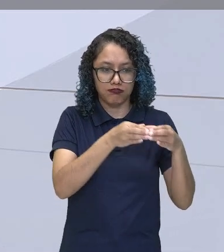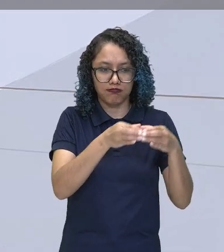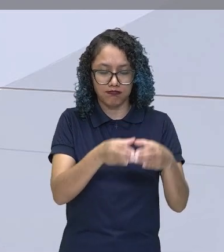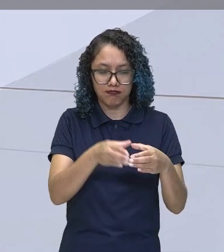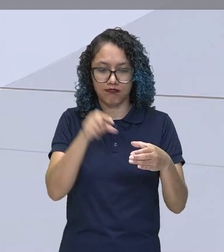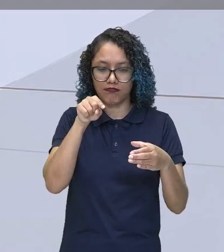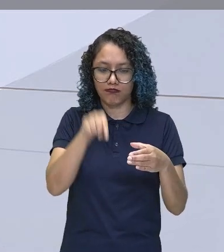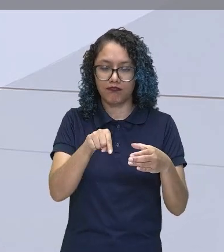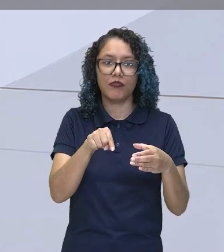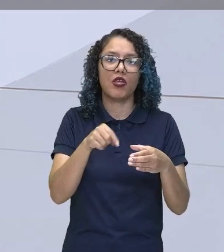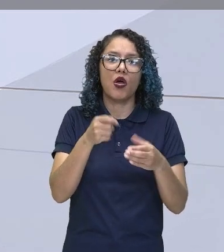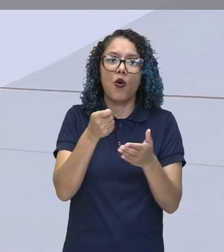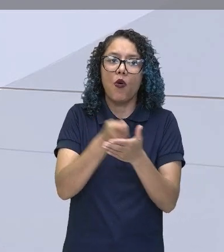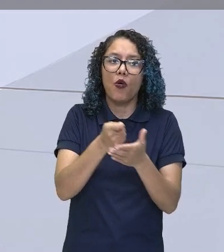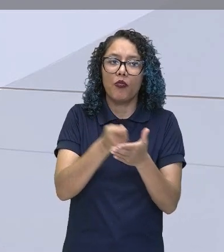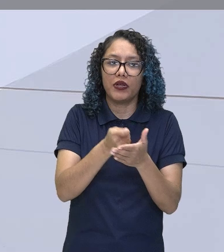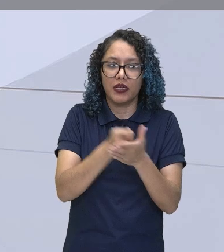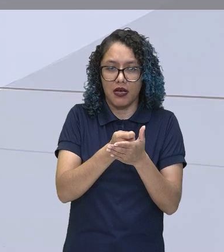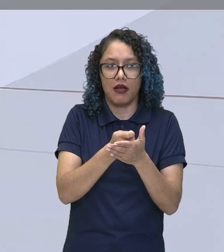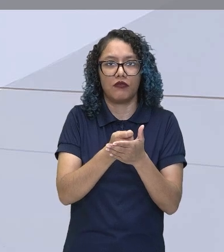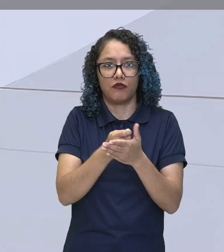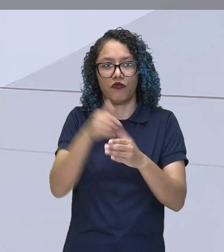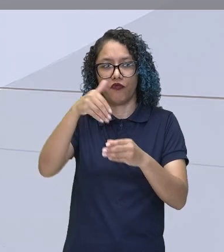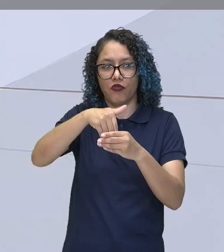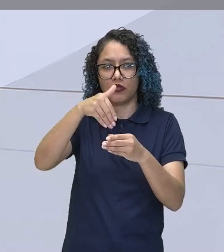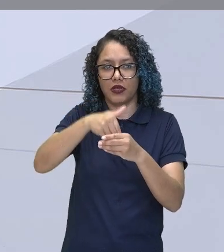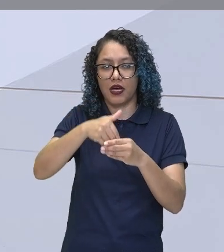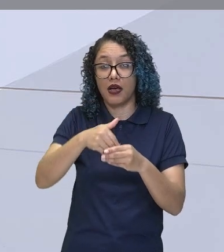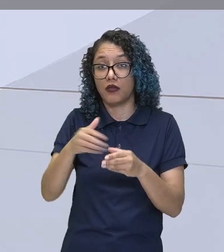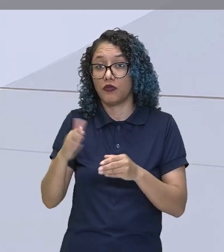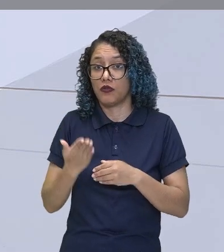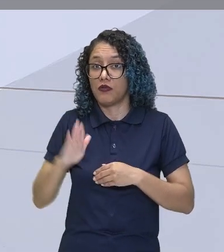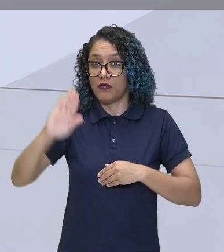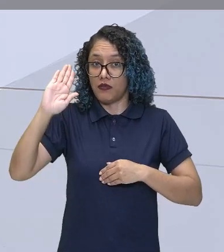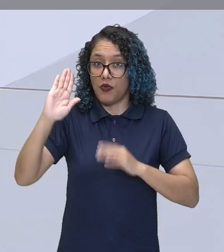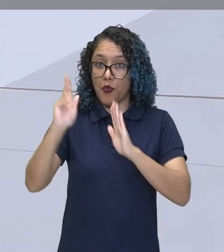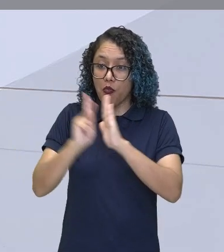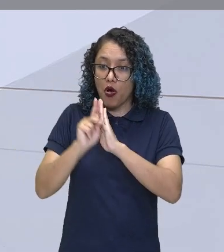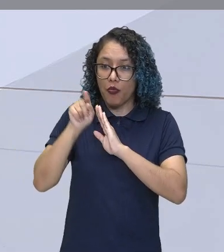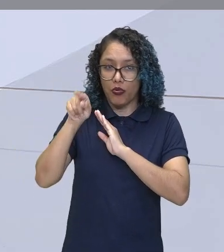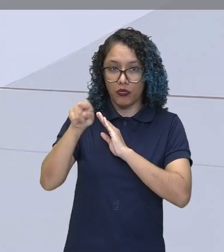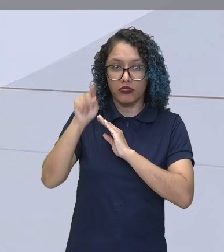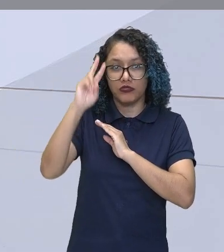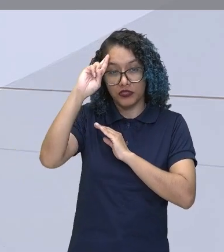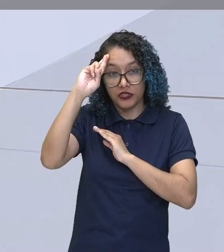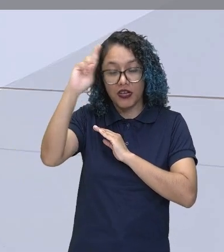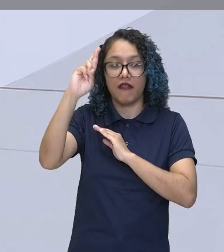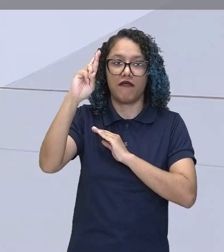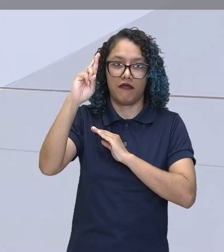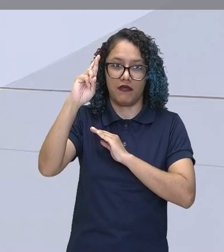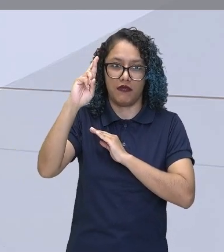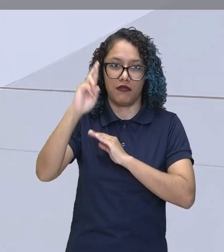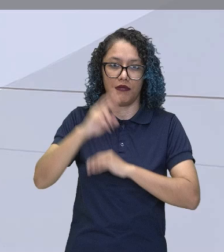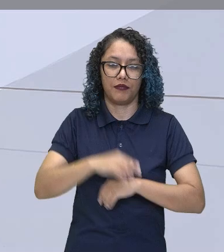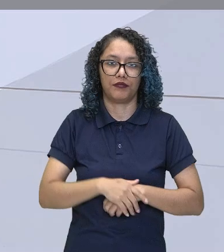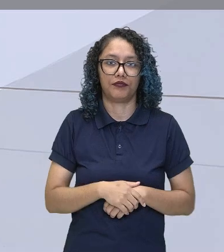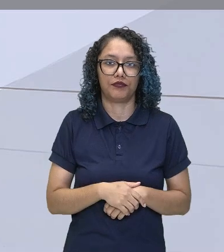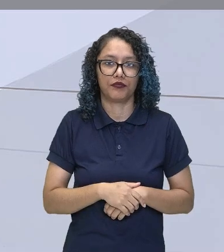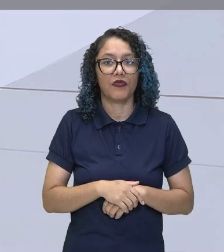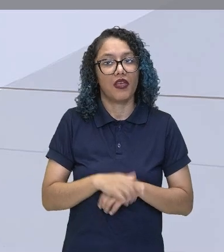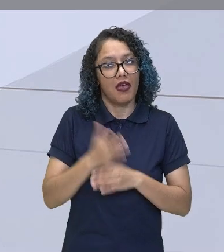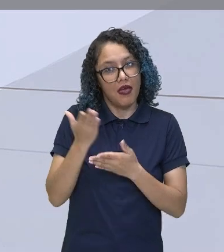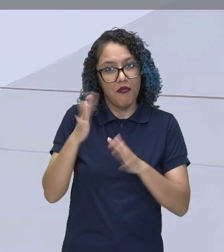votar em quem o coronel mandava. Estão vendo essa imagem aqui no nosso croma, que está representando exatamente isso,